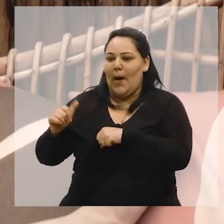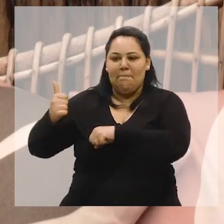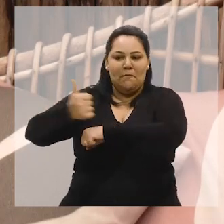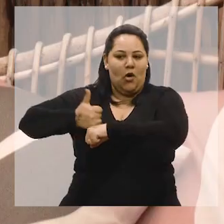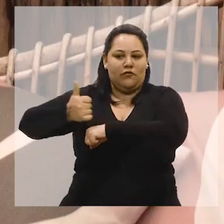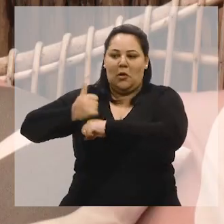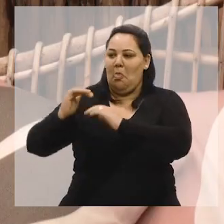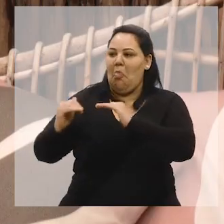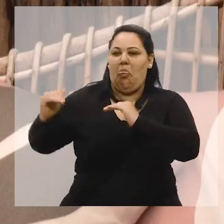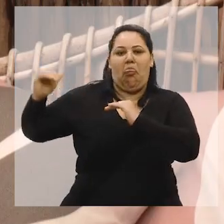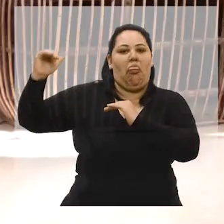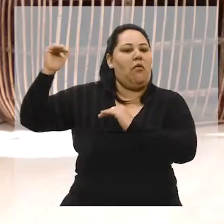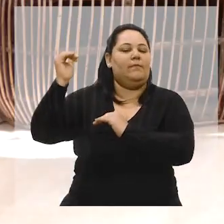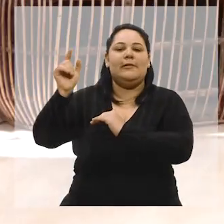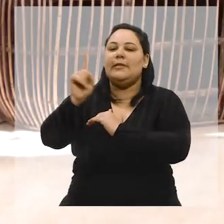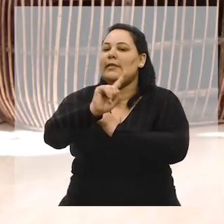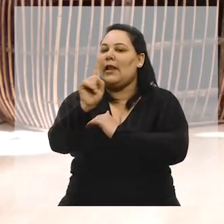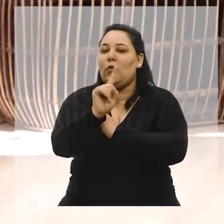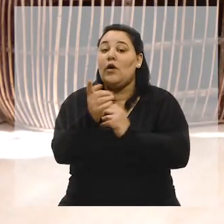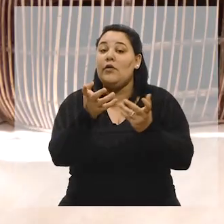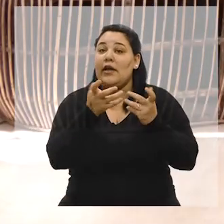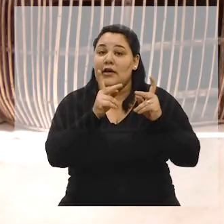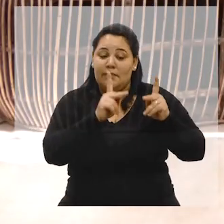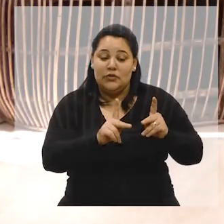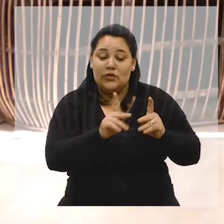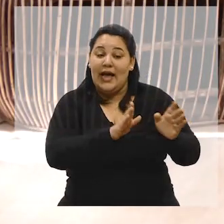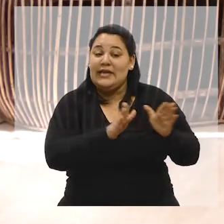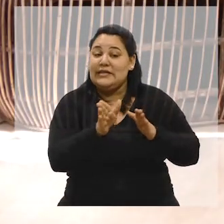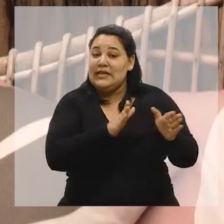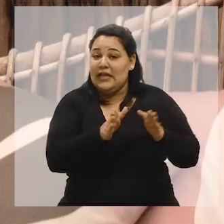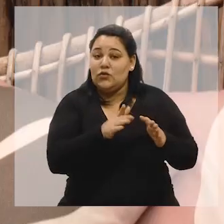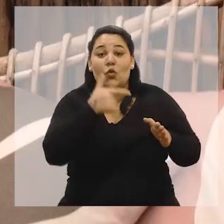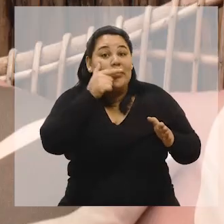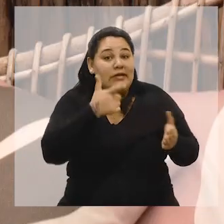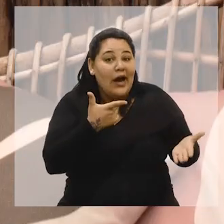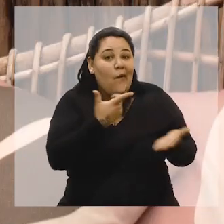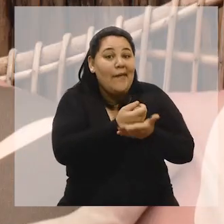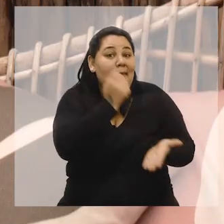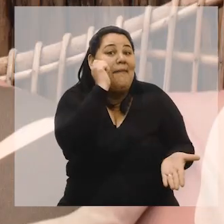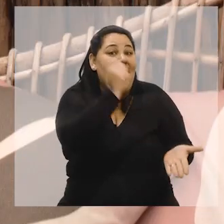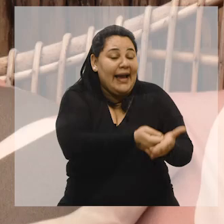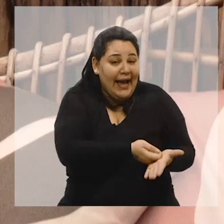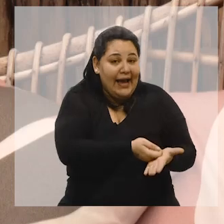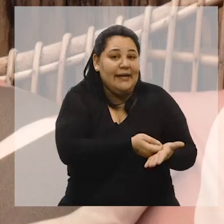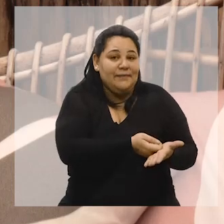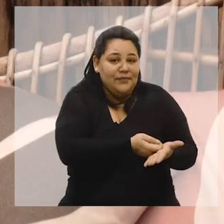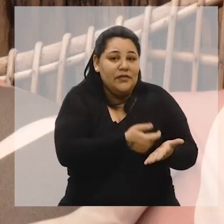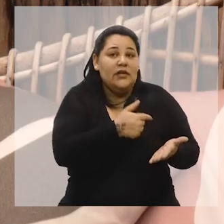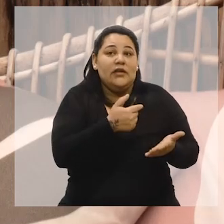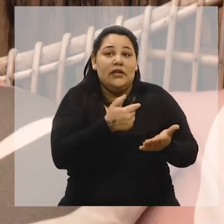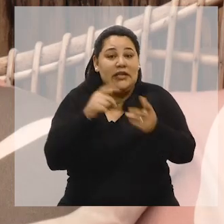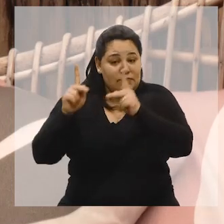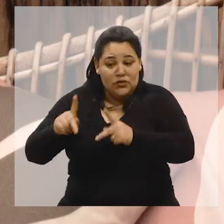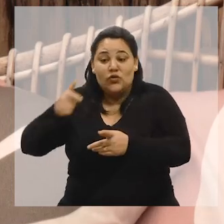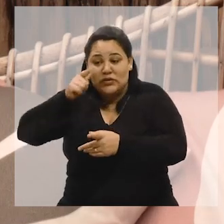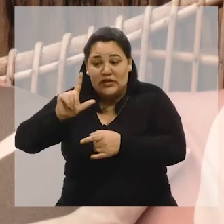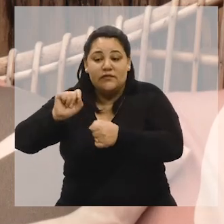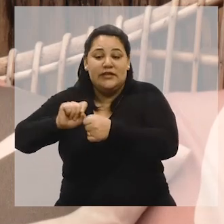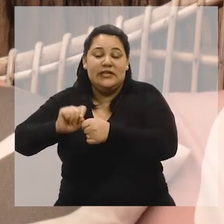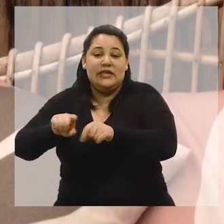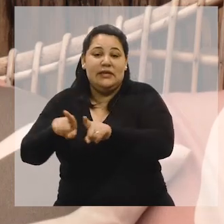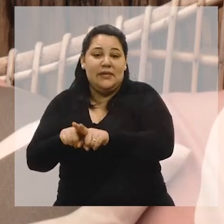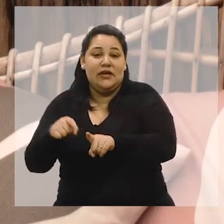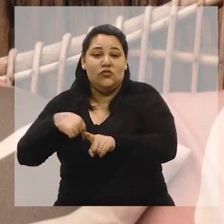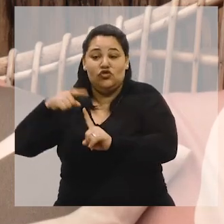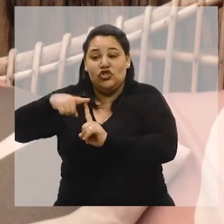alta gastronomia, não é isso que eu quero. Eu quero que as pessoas tenham acesso às coisas que eu faço. Eu quero que todo mundo consiga fazer o